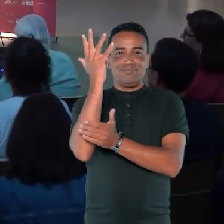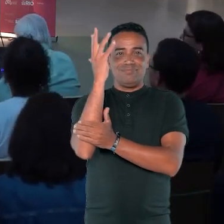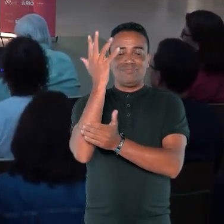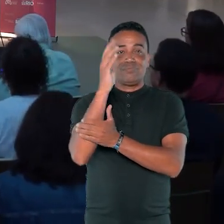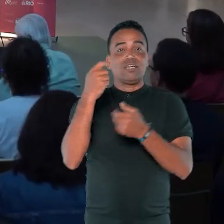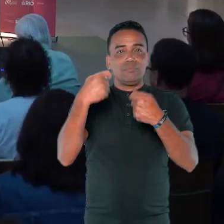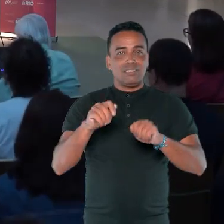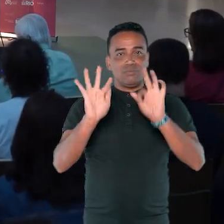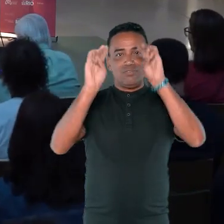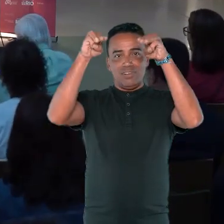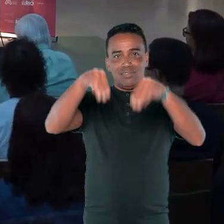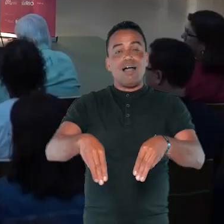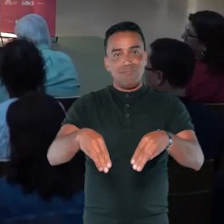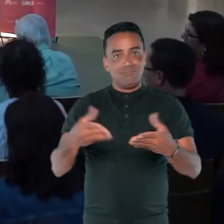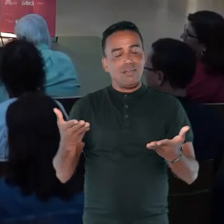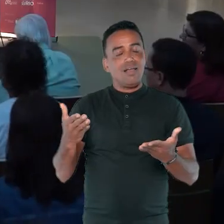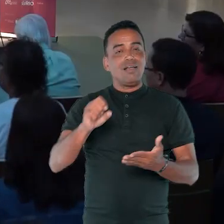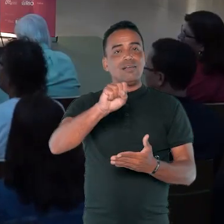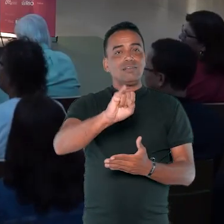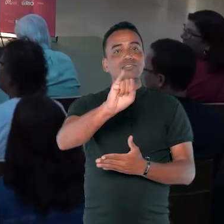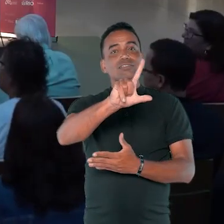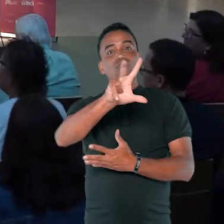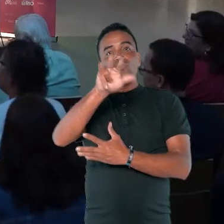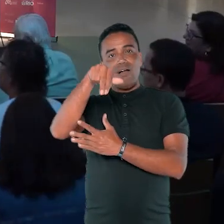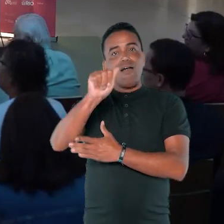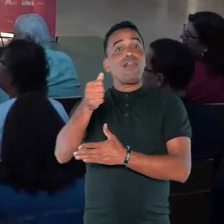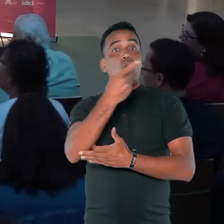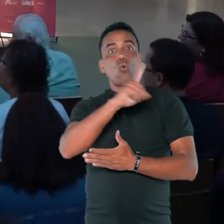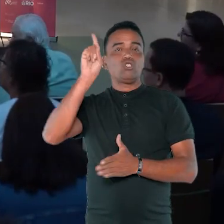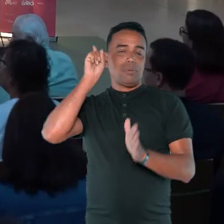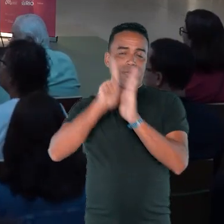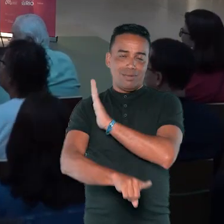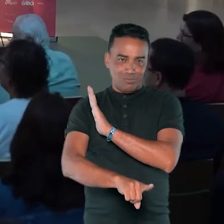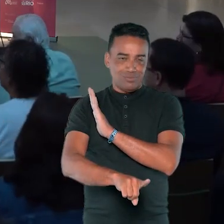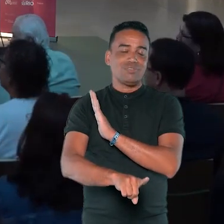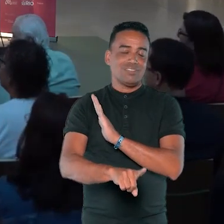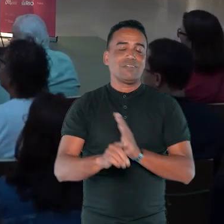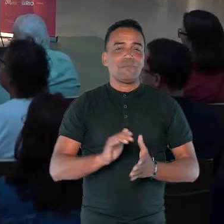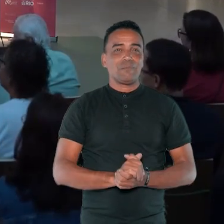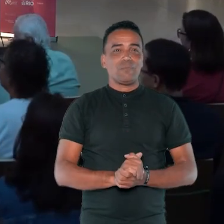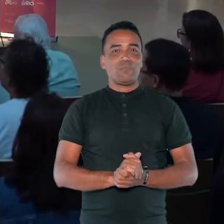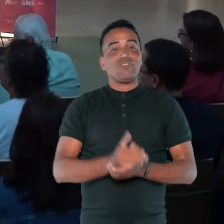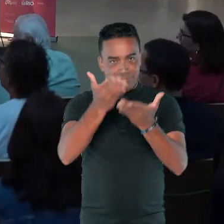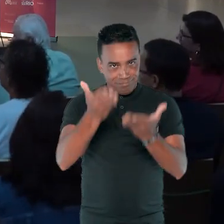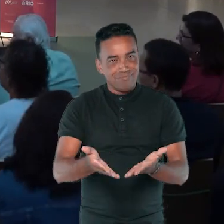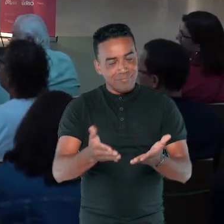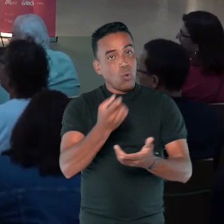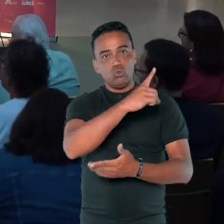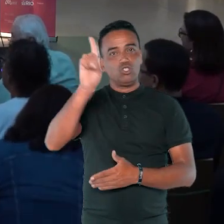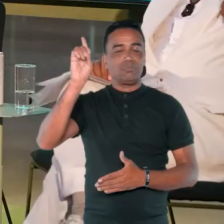Precisamos encerrar. Vou passar a palavra para a Silvana fazer a última pergunta. Silvana Gontijo, não é a senhora mesmo que é a última.